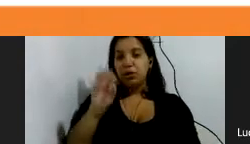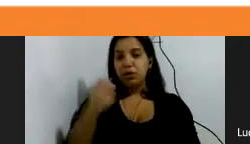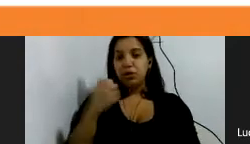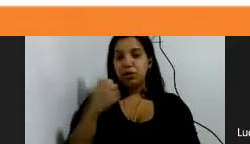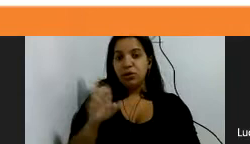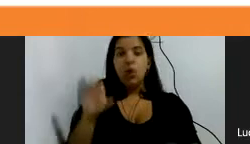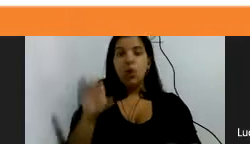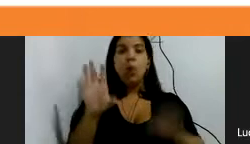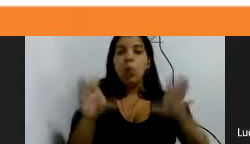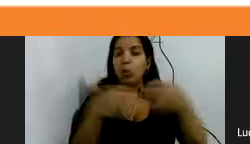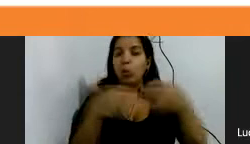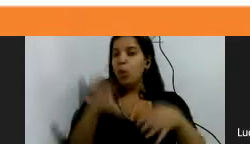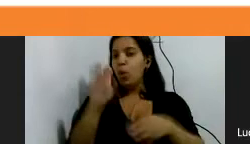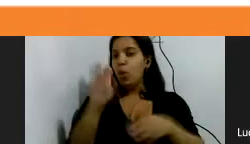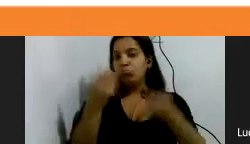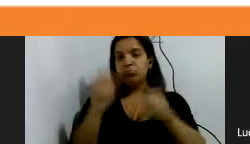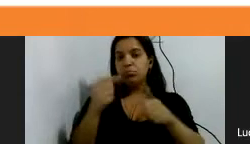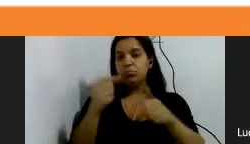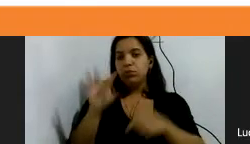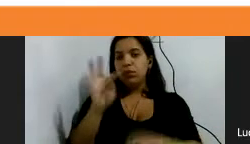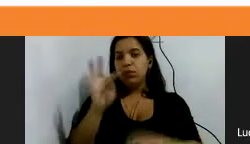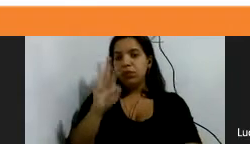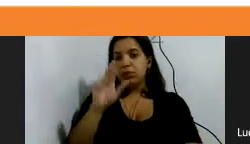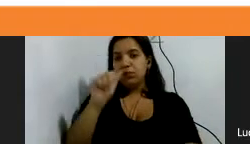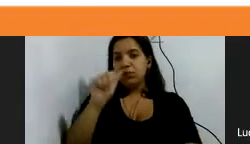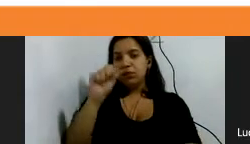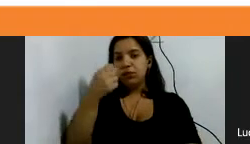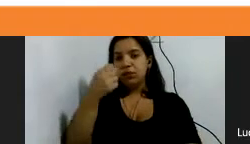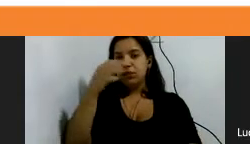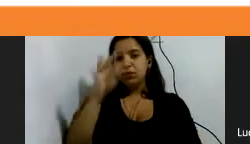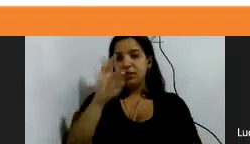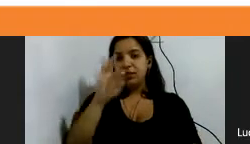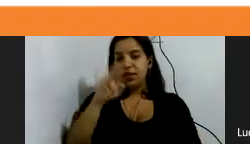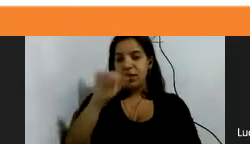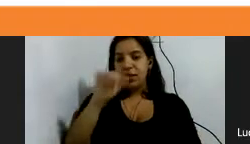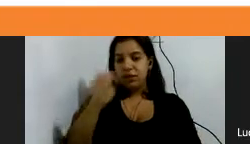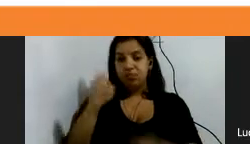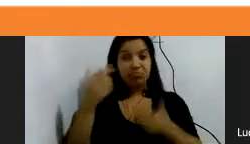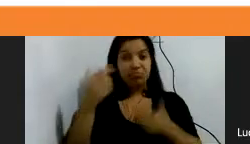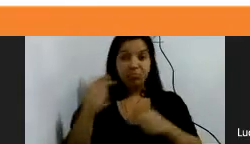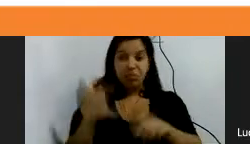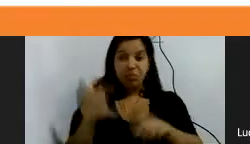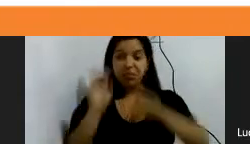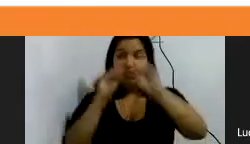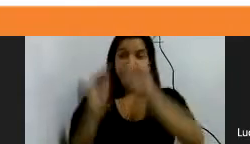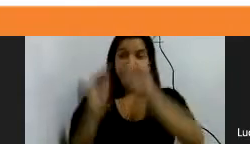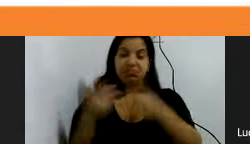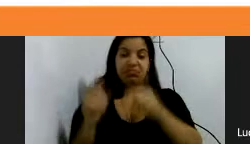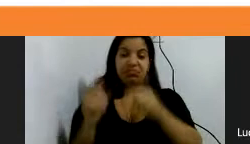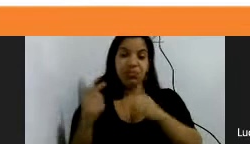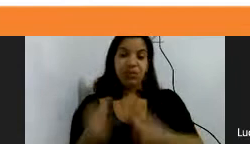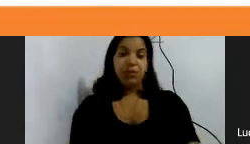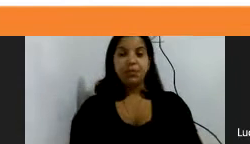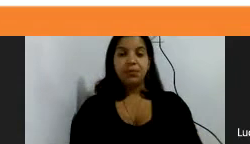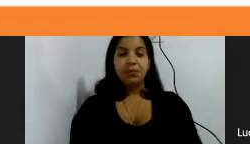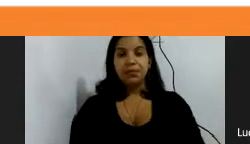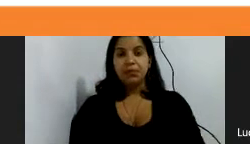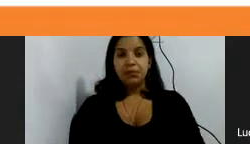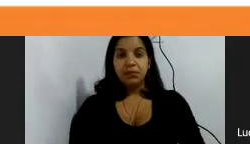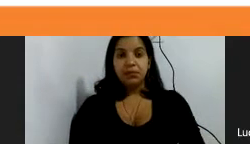não tem transferase ativa, então a gente não tem a inserção dessa substância